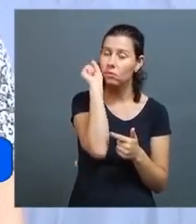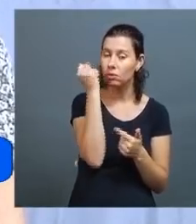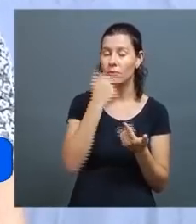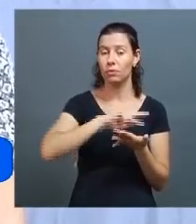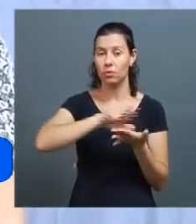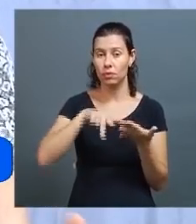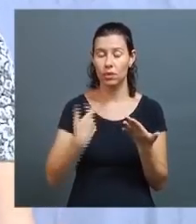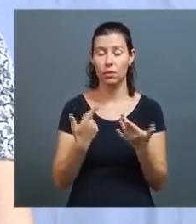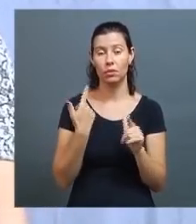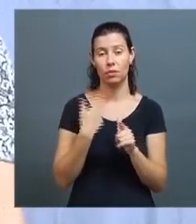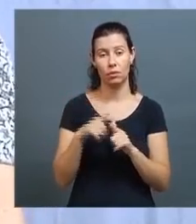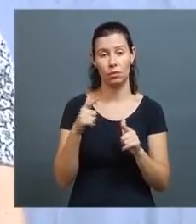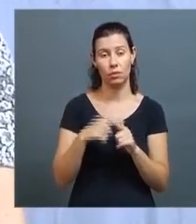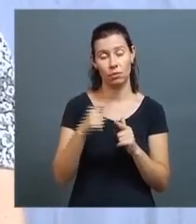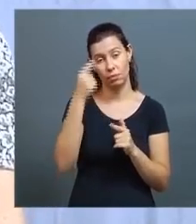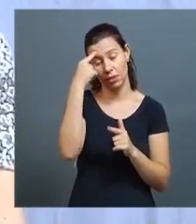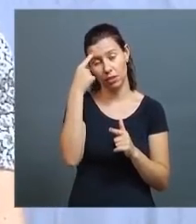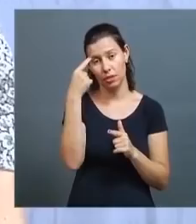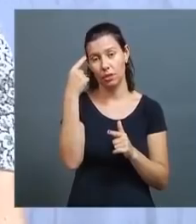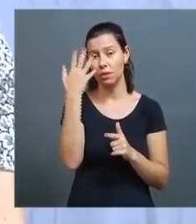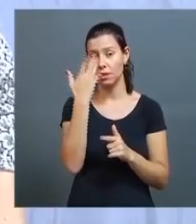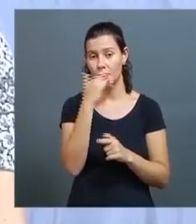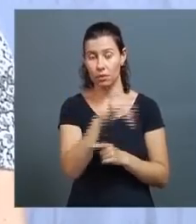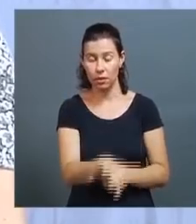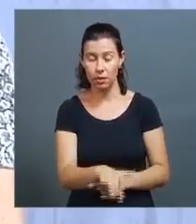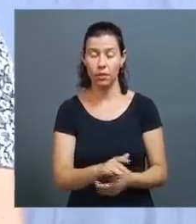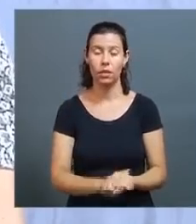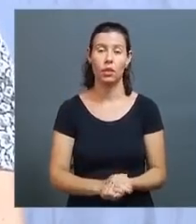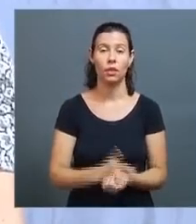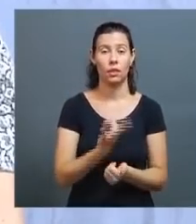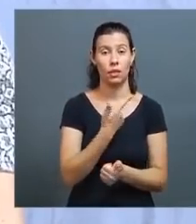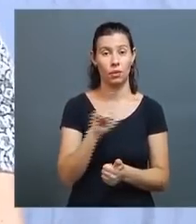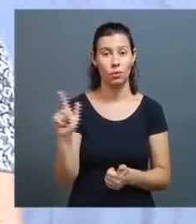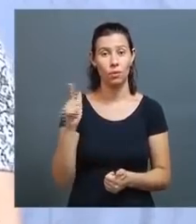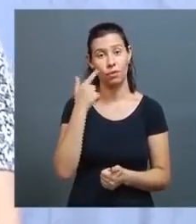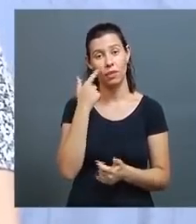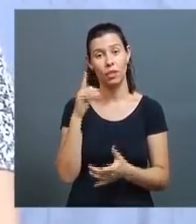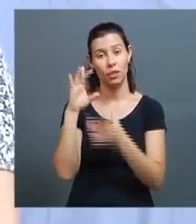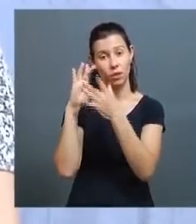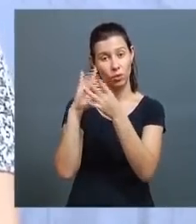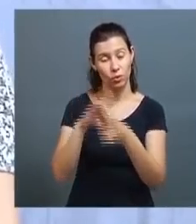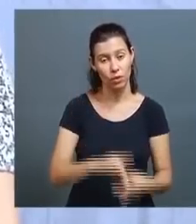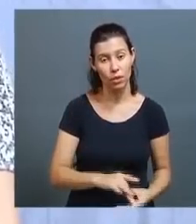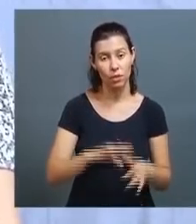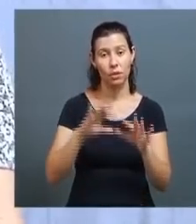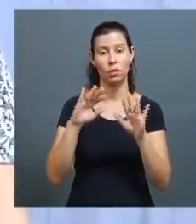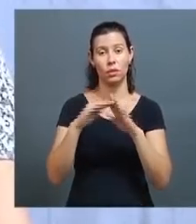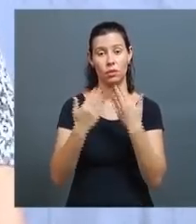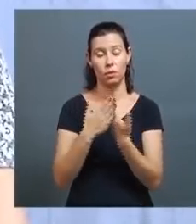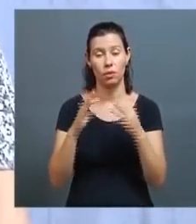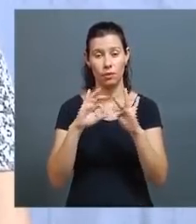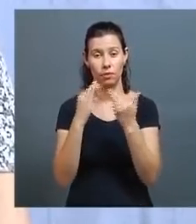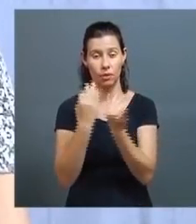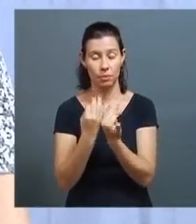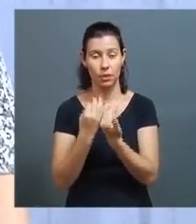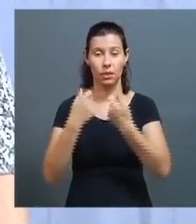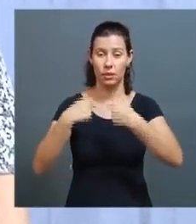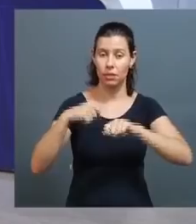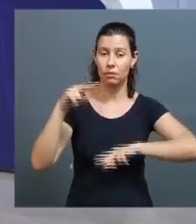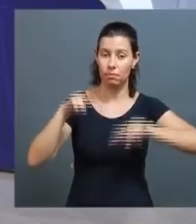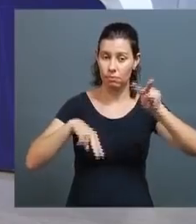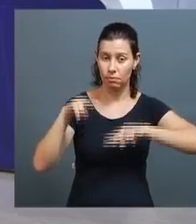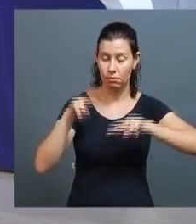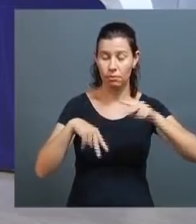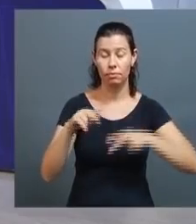inúmeras. Quando a gente pensa só na criança, né? Agora tem todo um contexto de escola, de família, também precisa ser